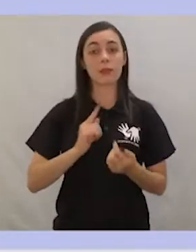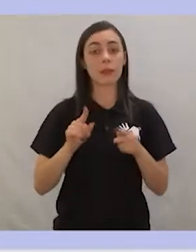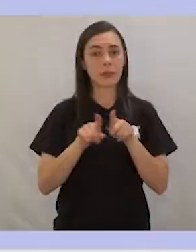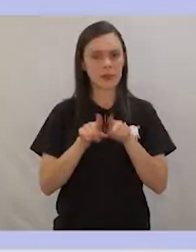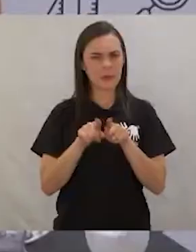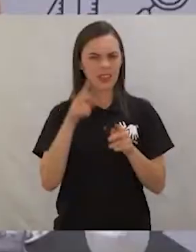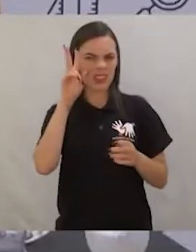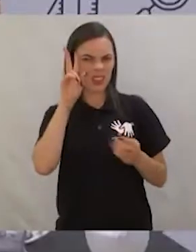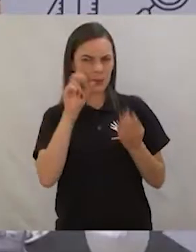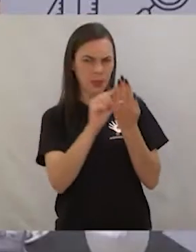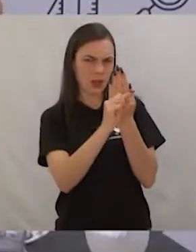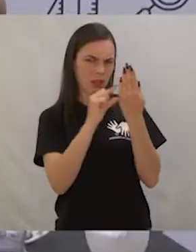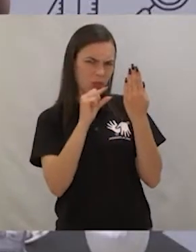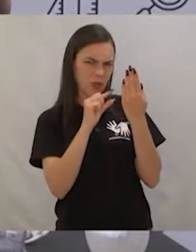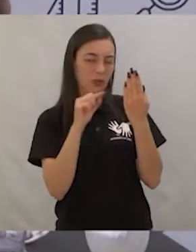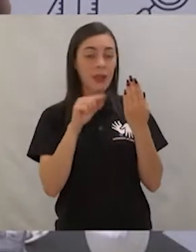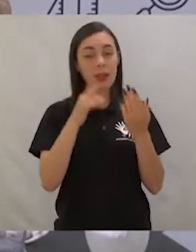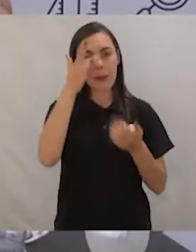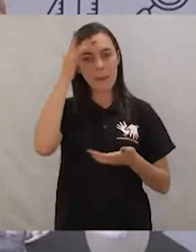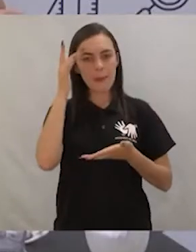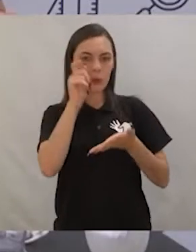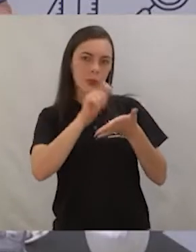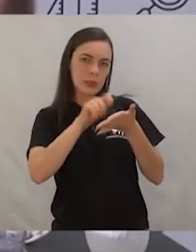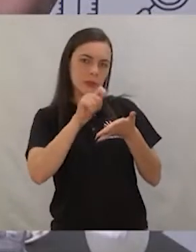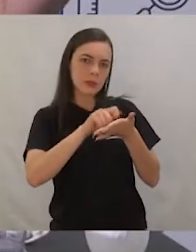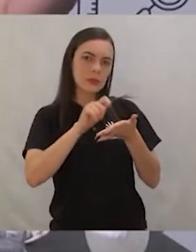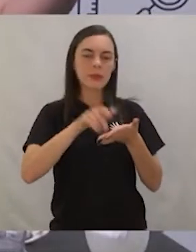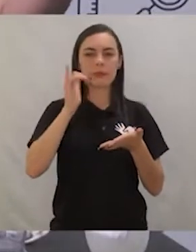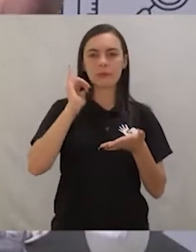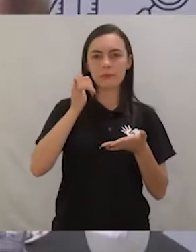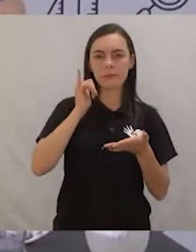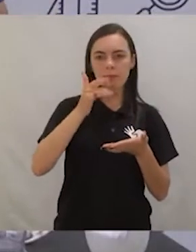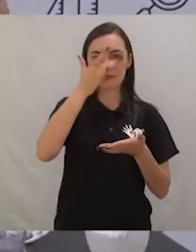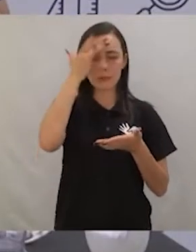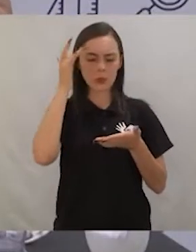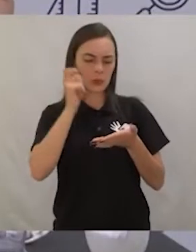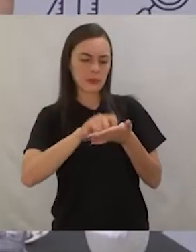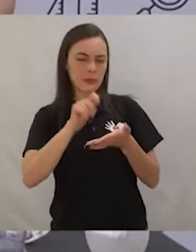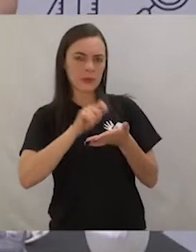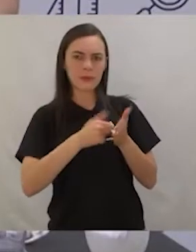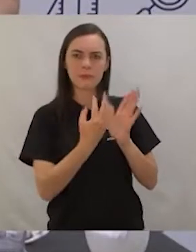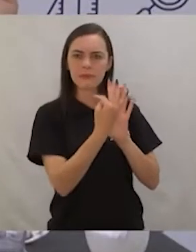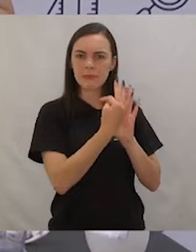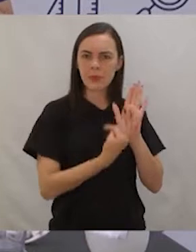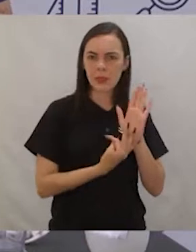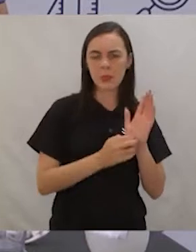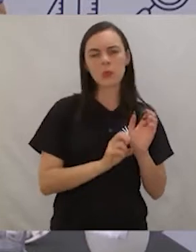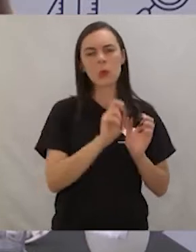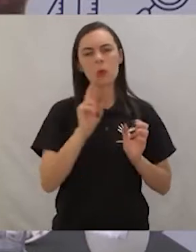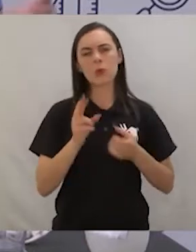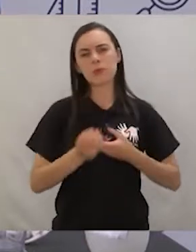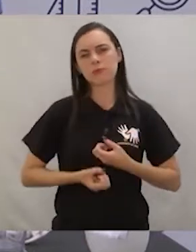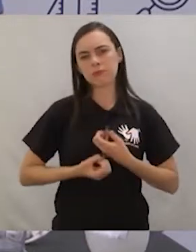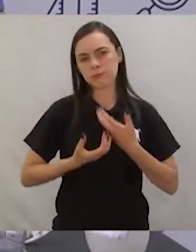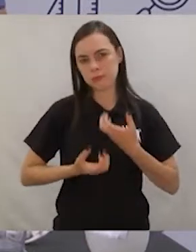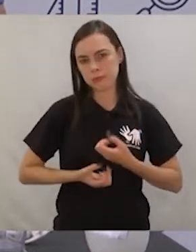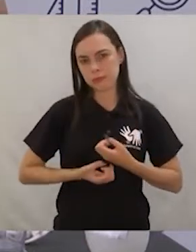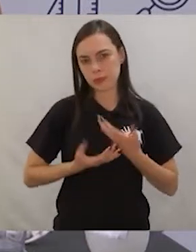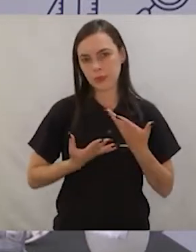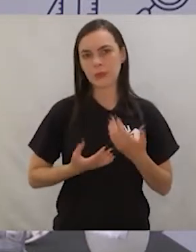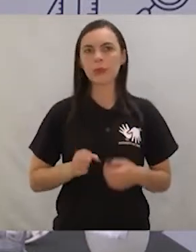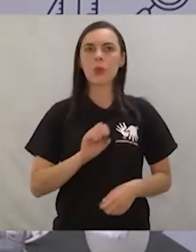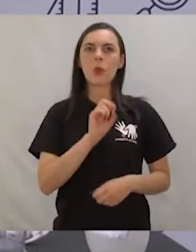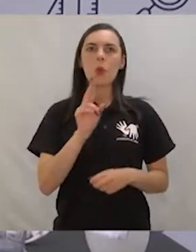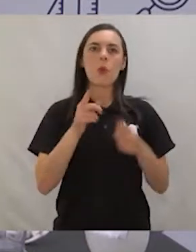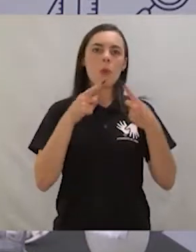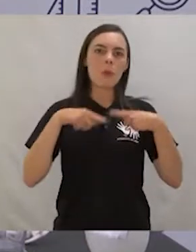autor. Estão lembrados quem é o autor? O autor é quem escreve o conto, quem escreve um texto, quem escreve uma poesia,